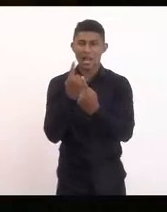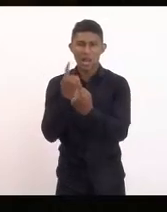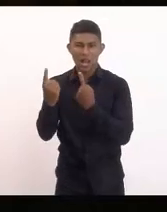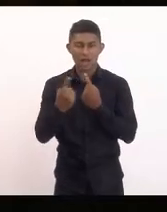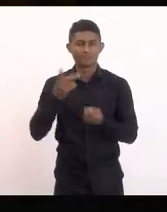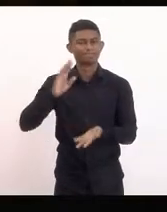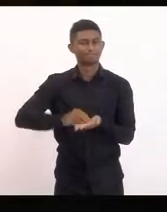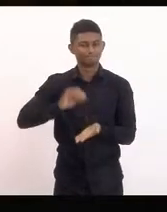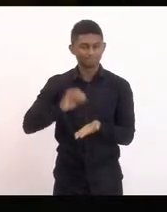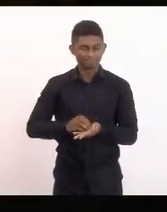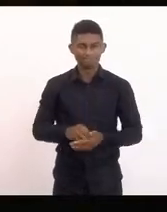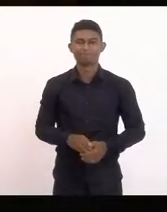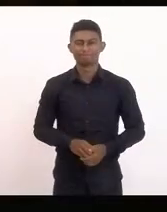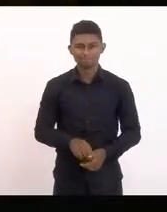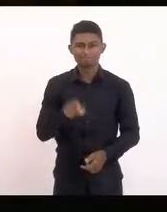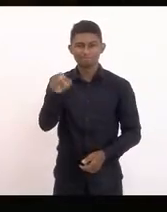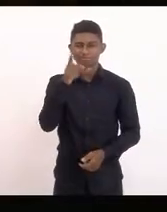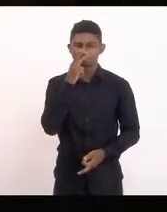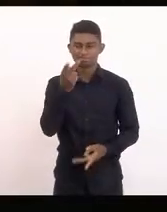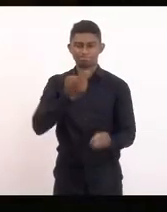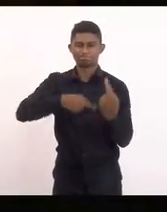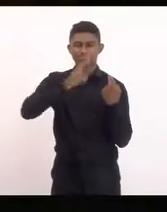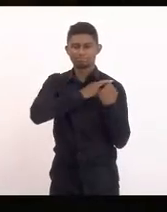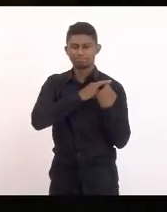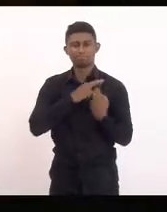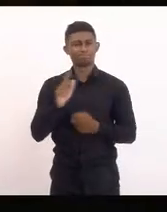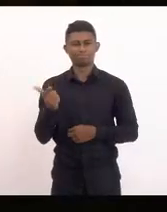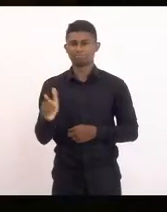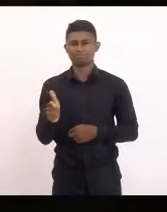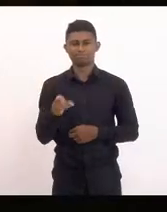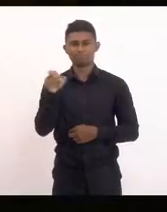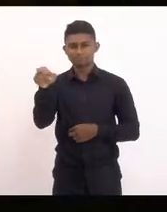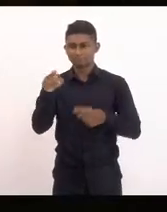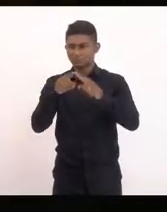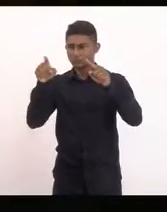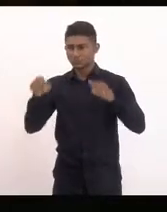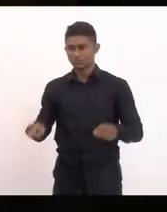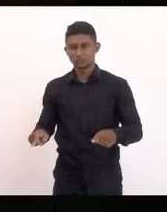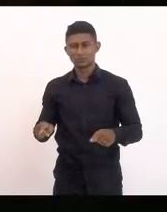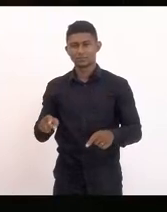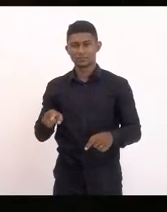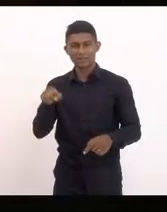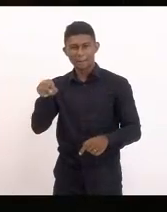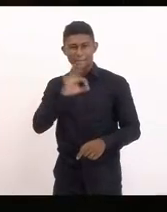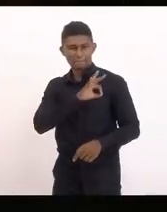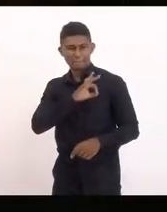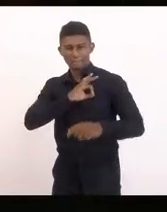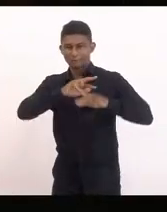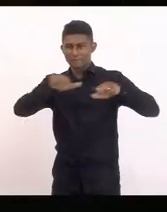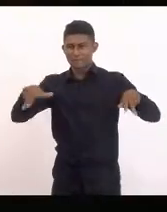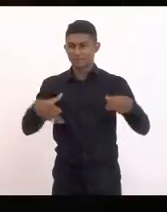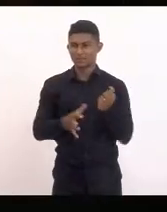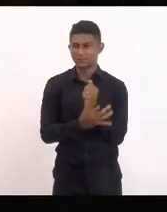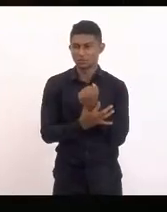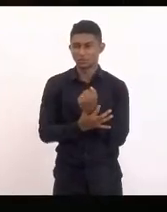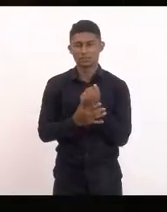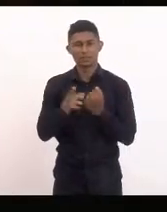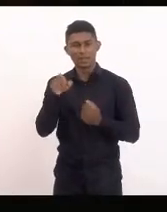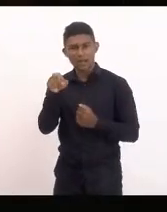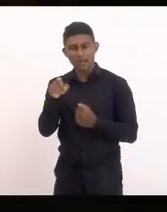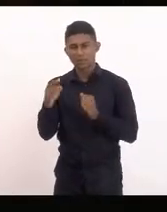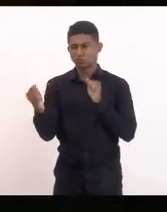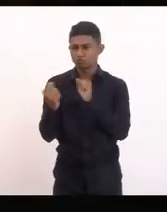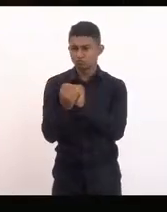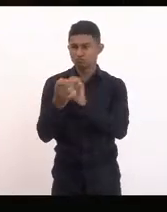seu descompromisso com os servidores públicos da área da segurança, mas não só isso,